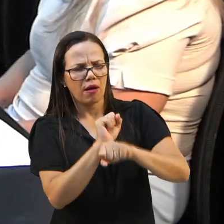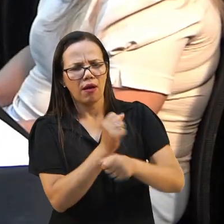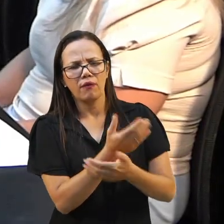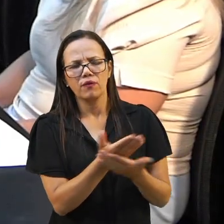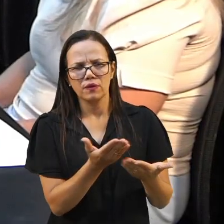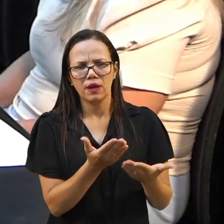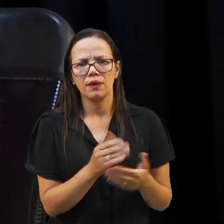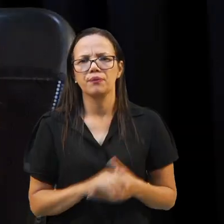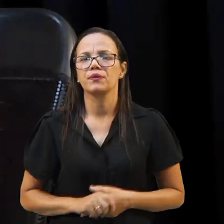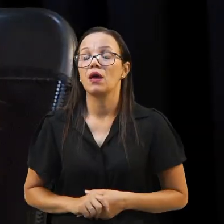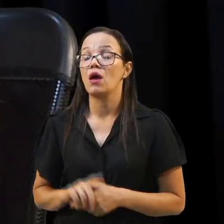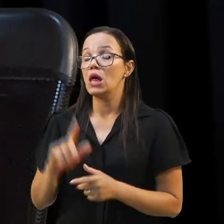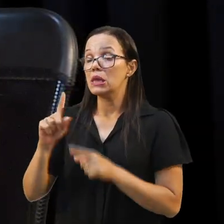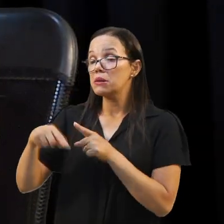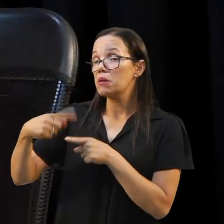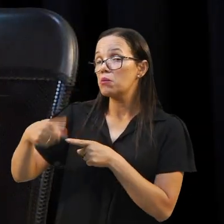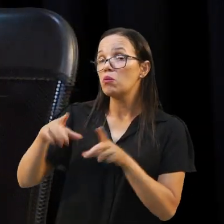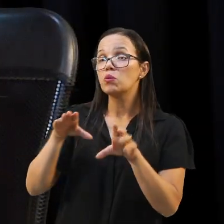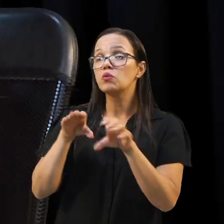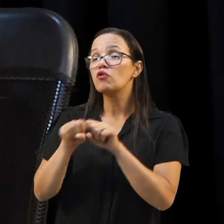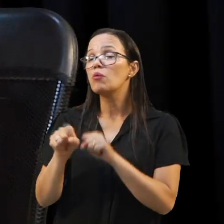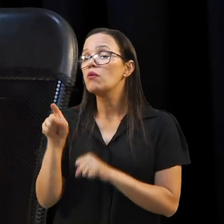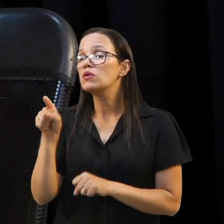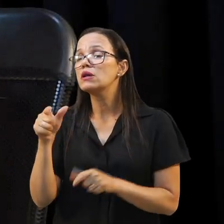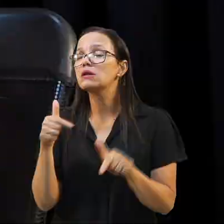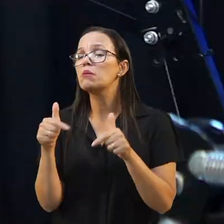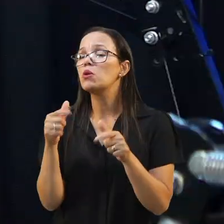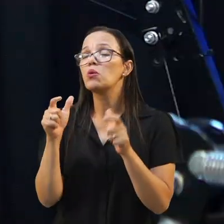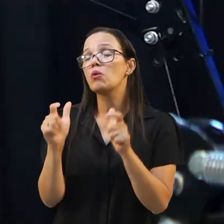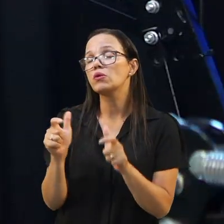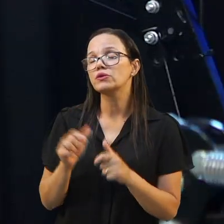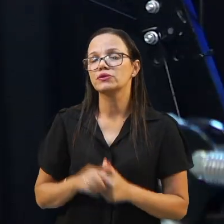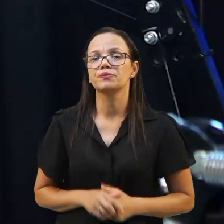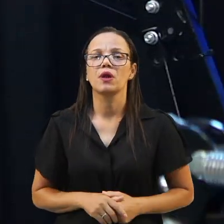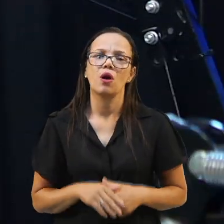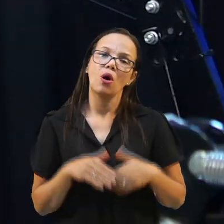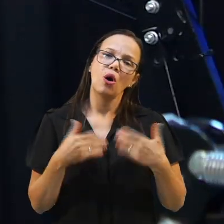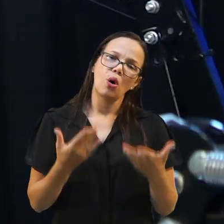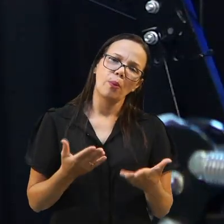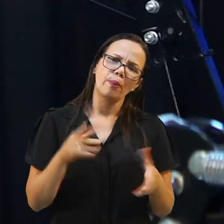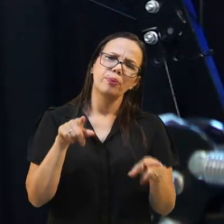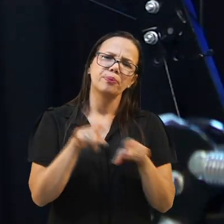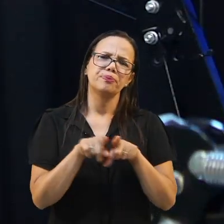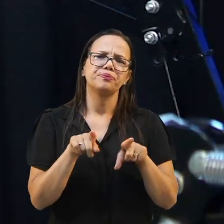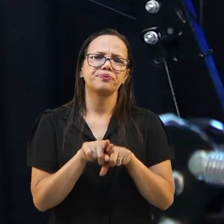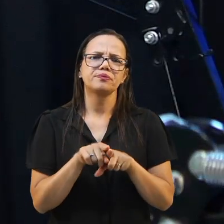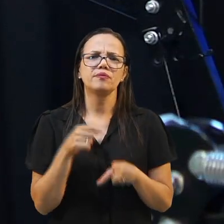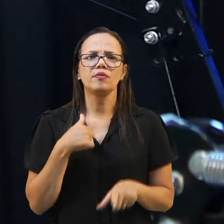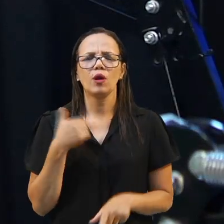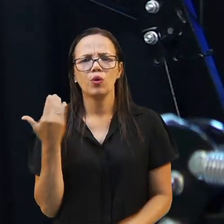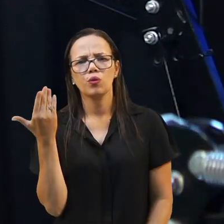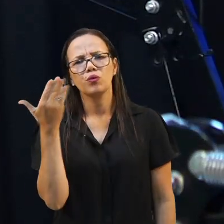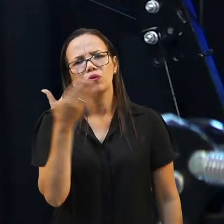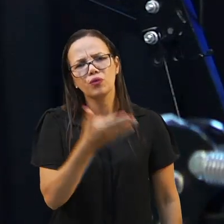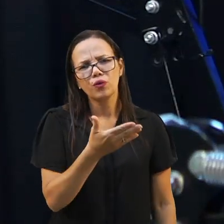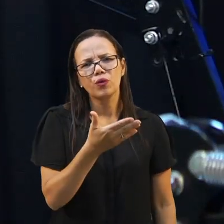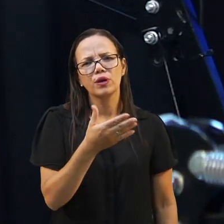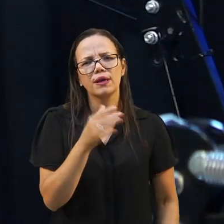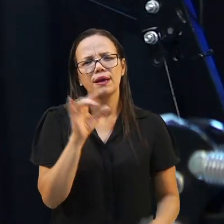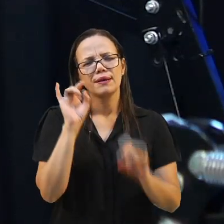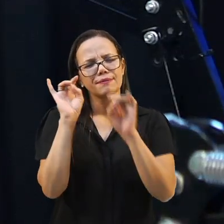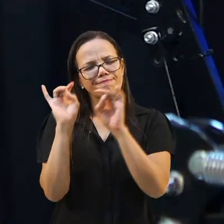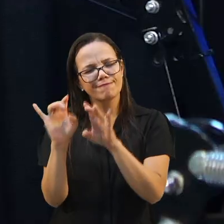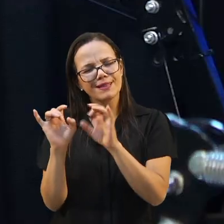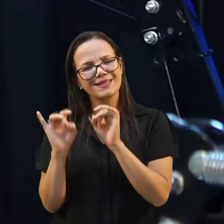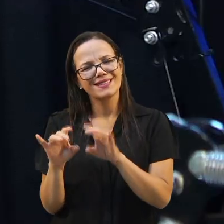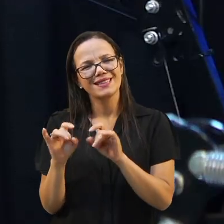de formado, onde o senhor trabalhou? Olha, também eu fui privilegiado,